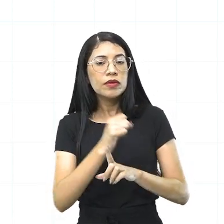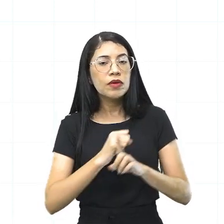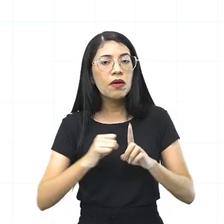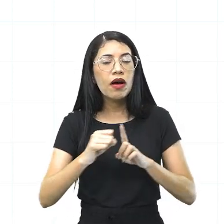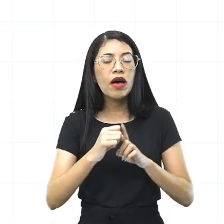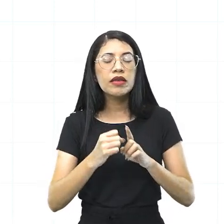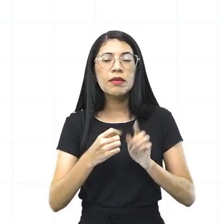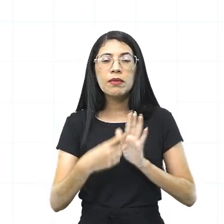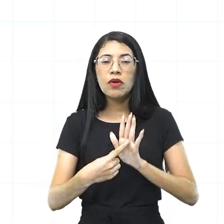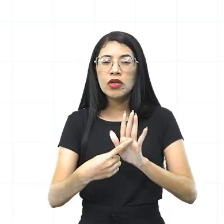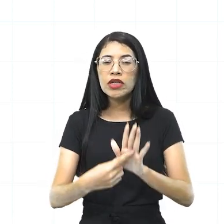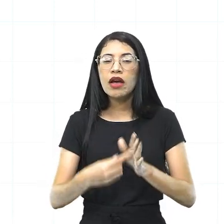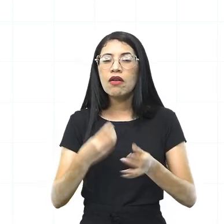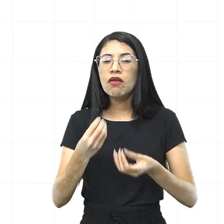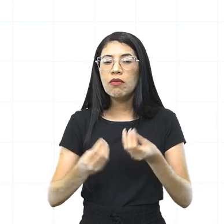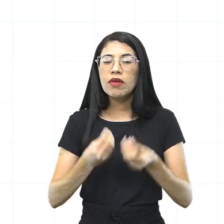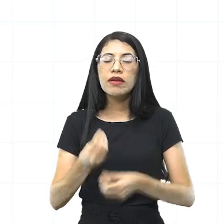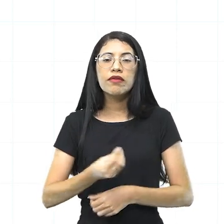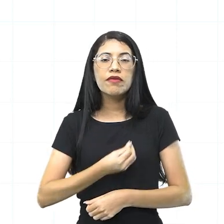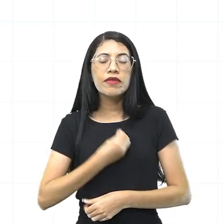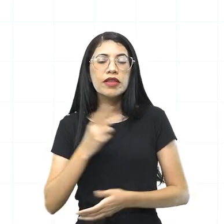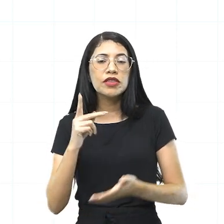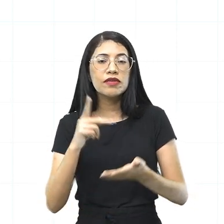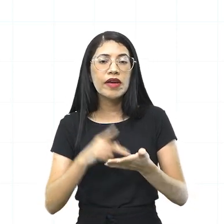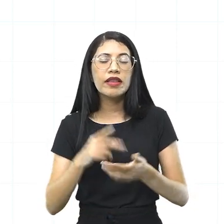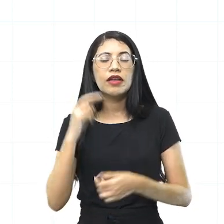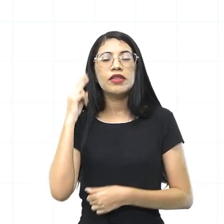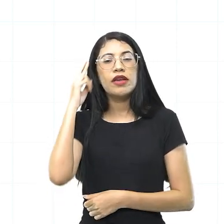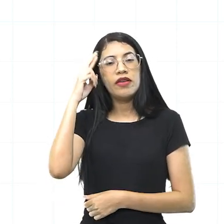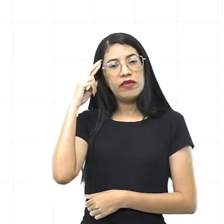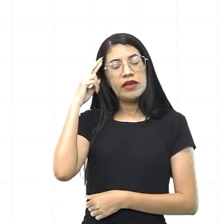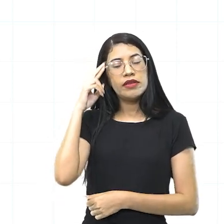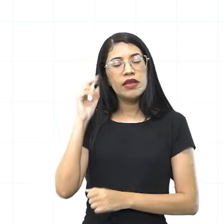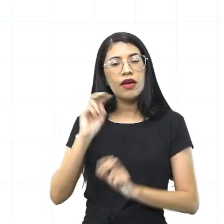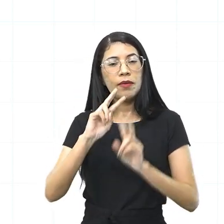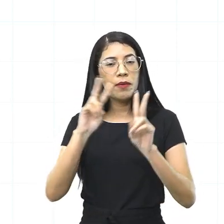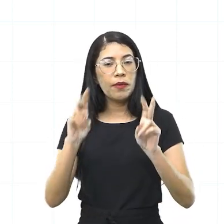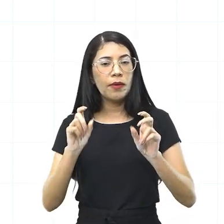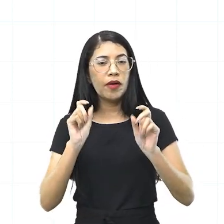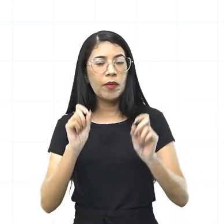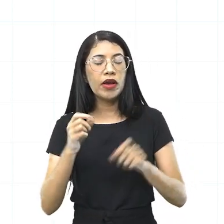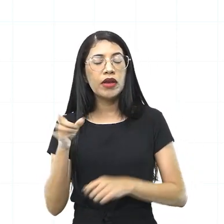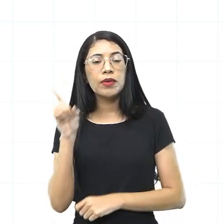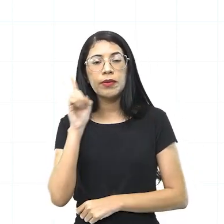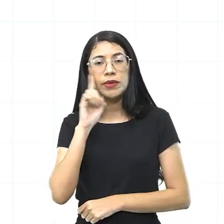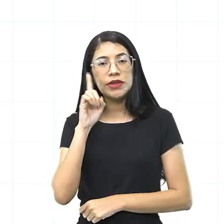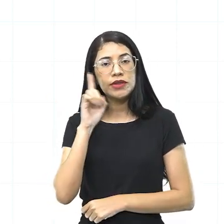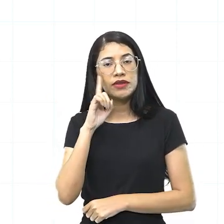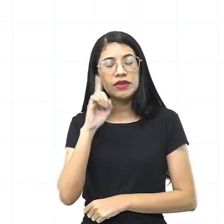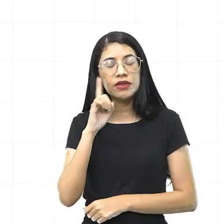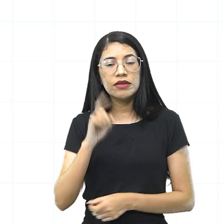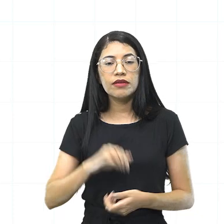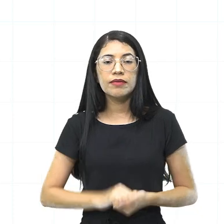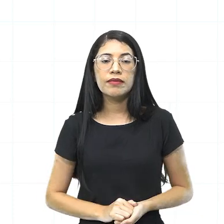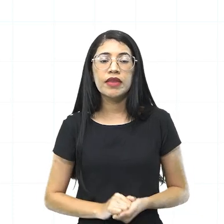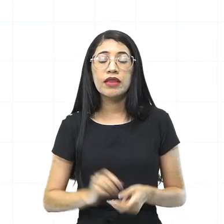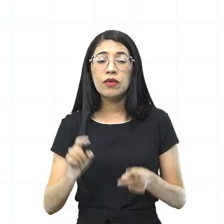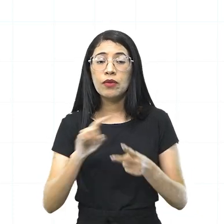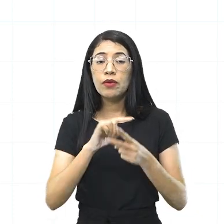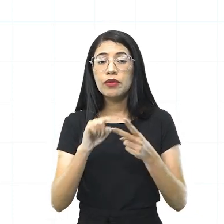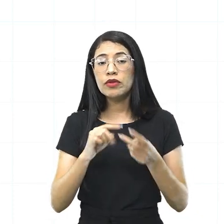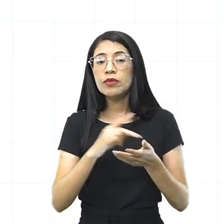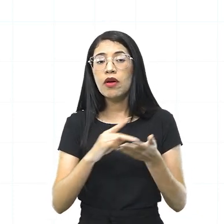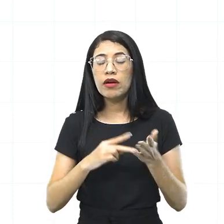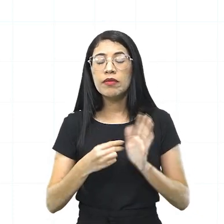trazer essa realidade, fazer uma reflexão sobre o cotidiano. Então, ambos vêm